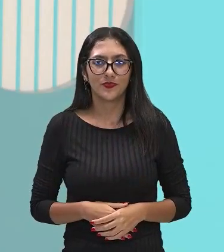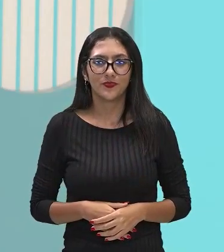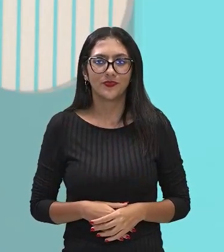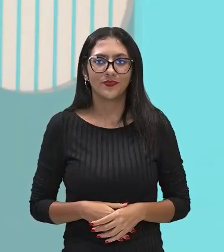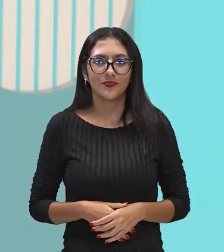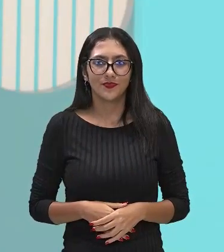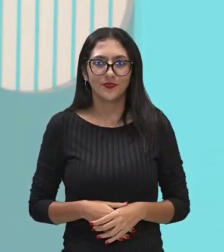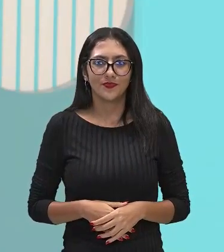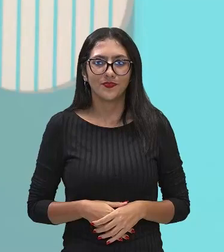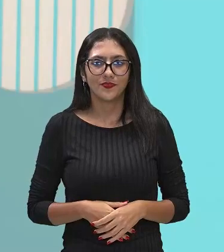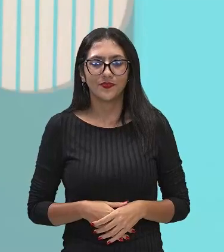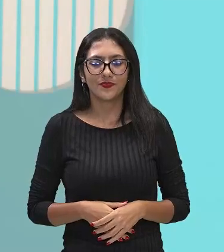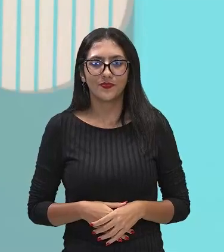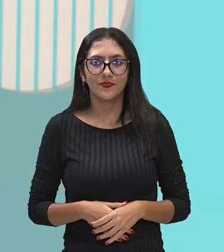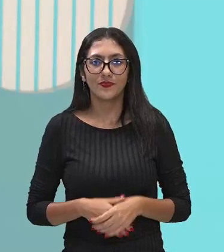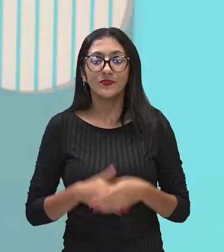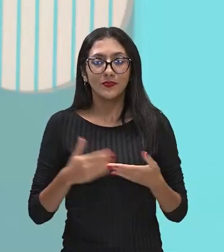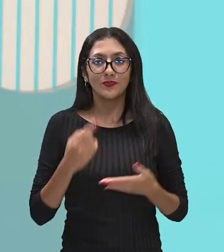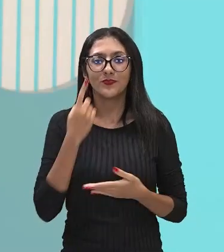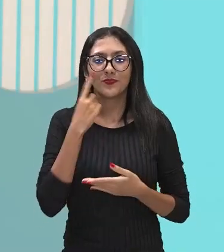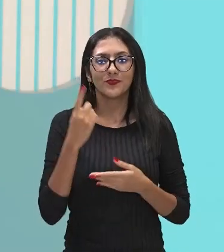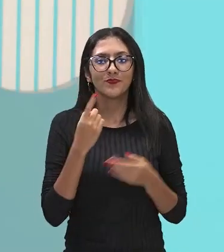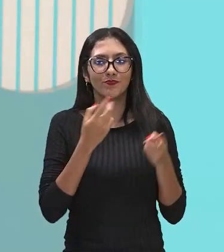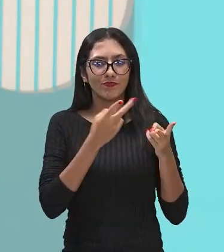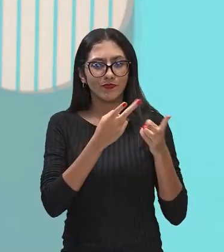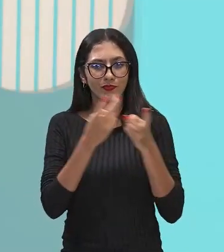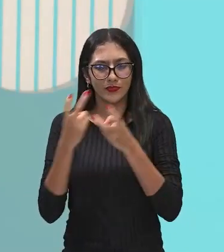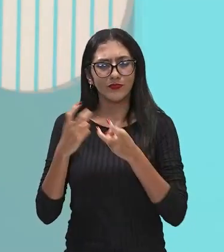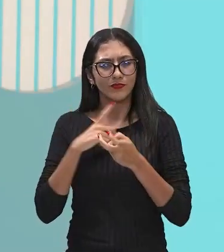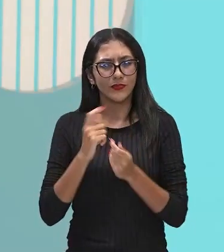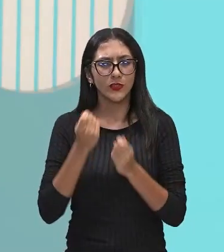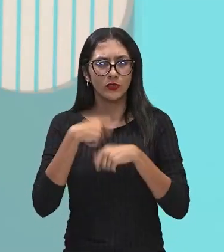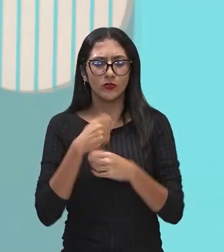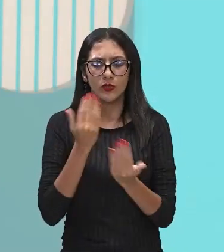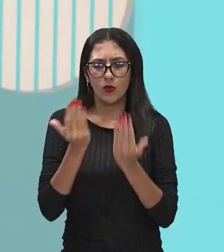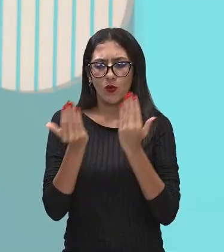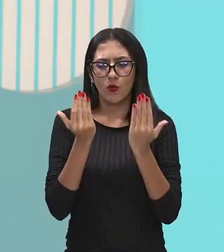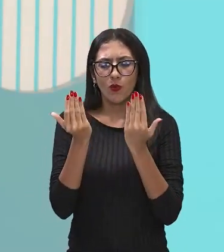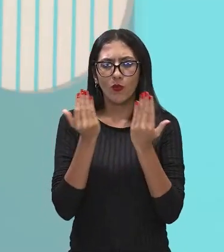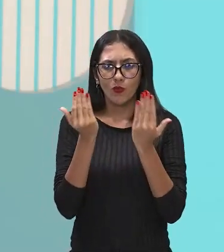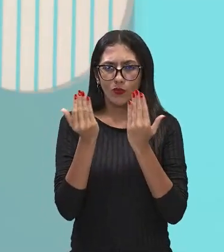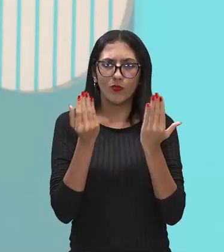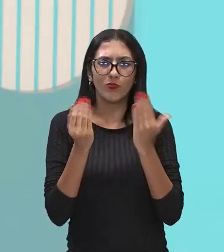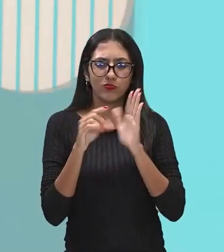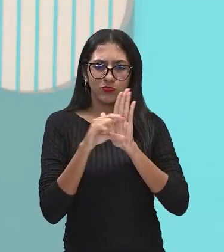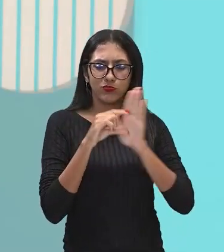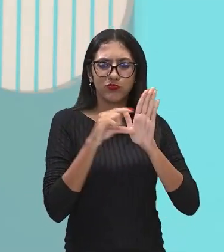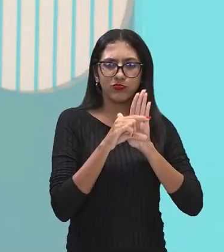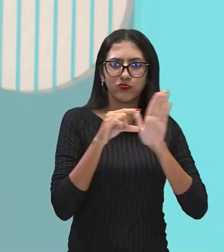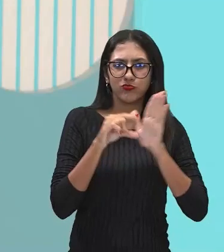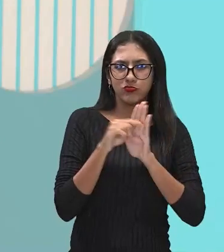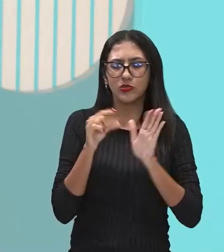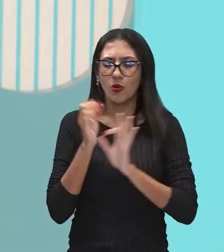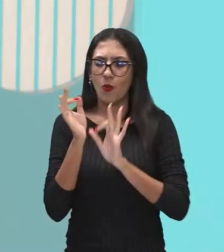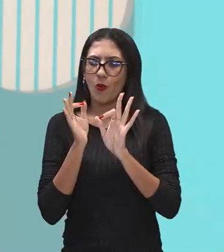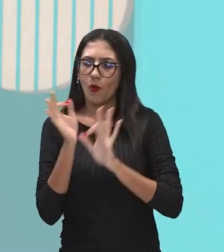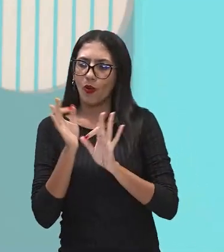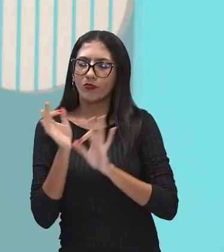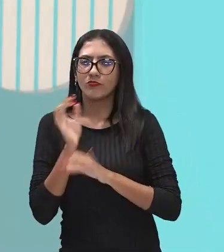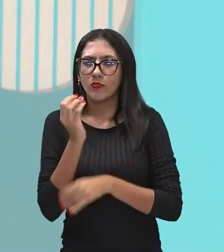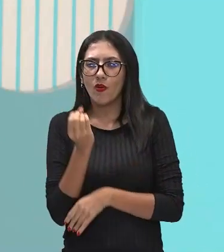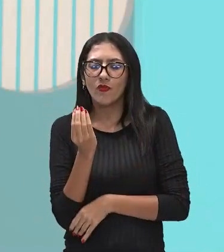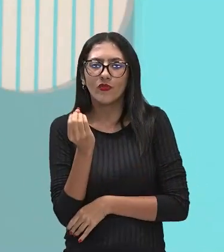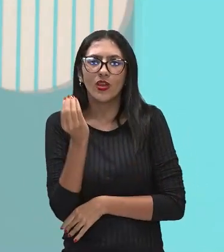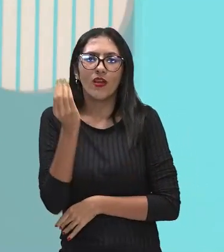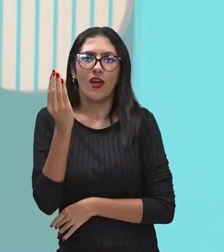Então, gente, perceberam aí como nós podemos comparar o parágrafo, não é? A gente pode comparar o parágrafo a um roteiro de viagem, porque quando